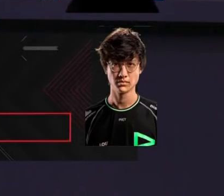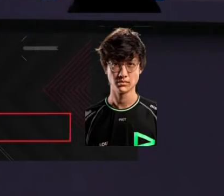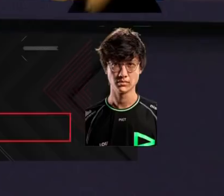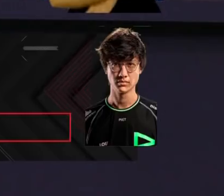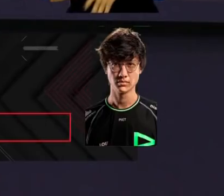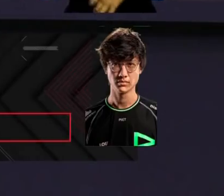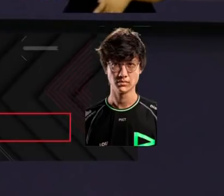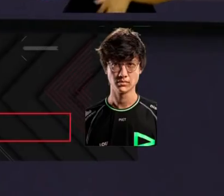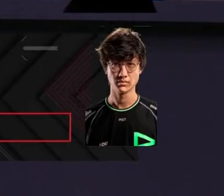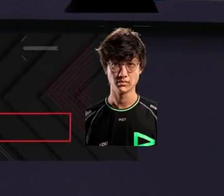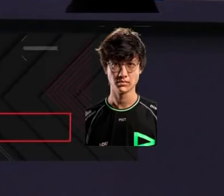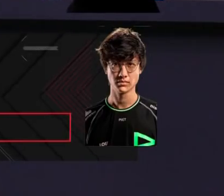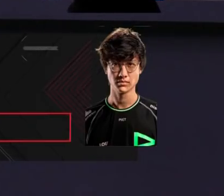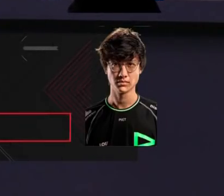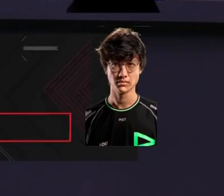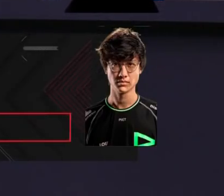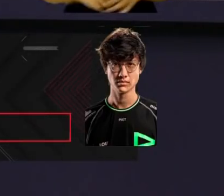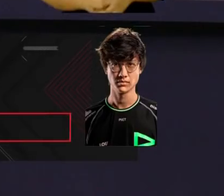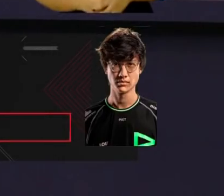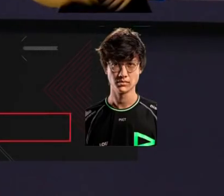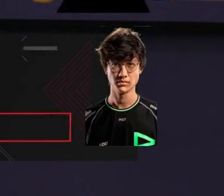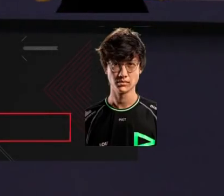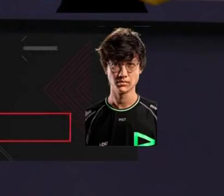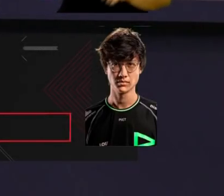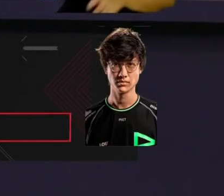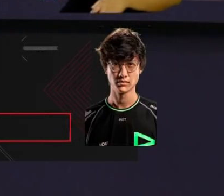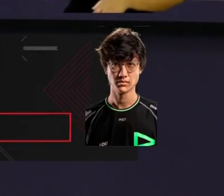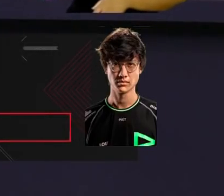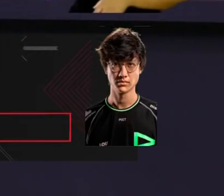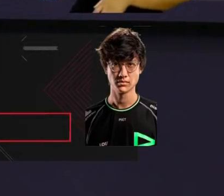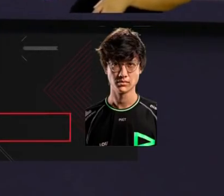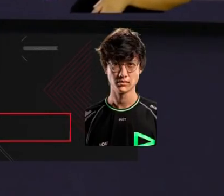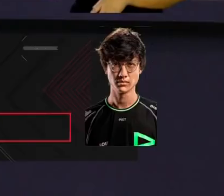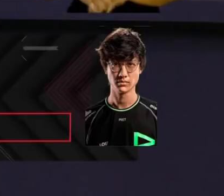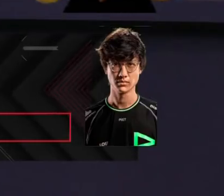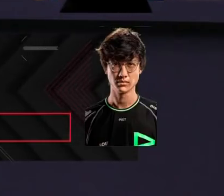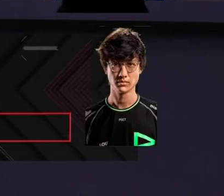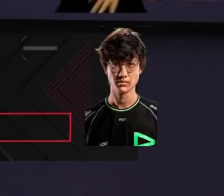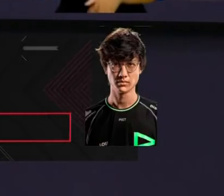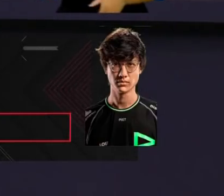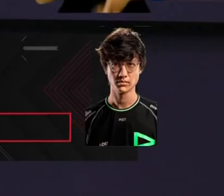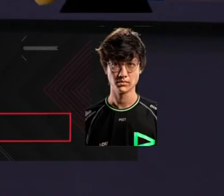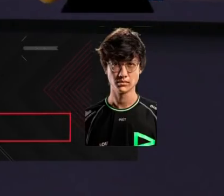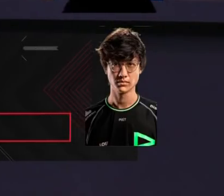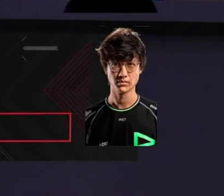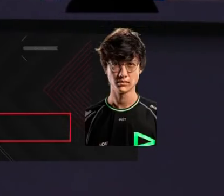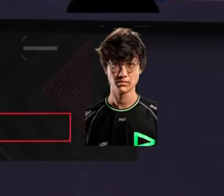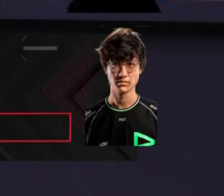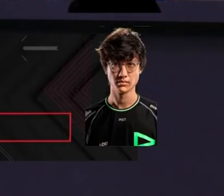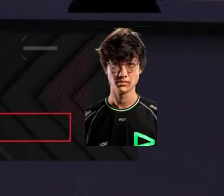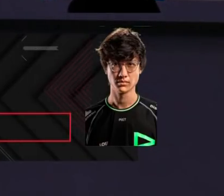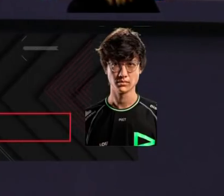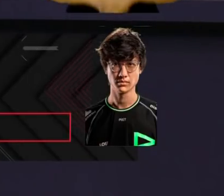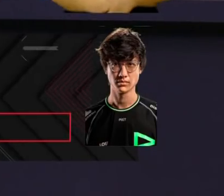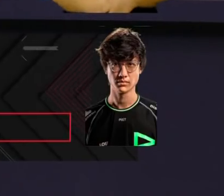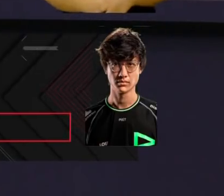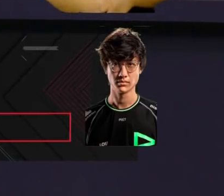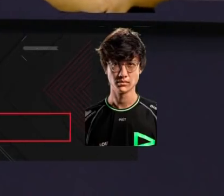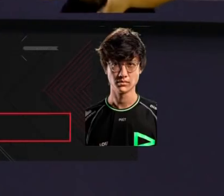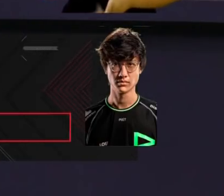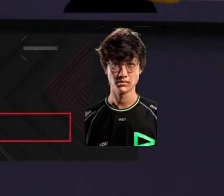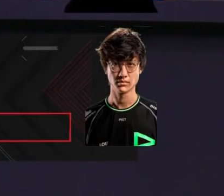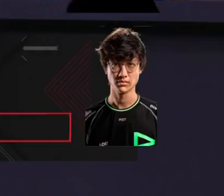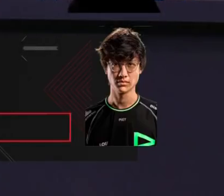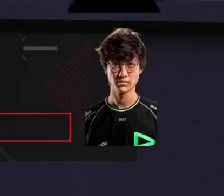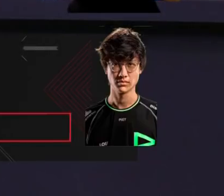a gente só tinha certeza que o Ranger não ia estar por causa do jogo de ontem, e eu já quero te dar aquela pergunta aqui, o Ranger tá jogando de um jeito muito proativo, que às vezes pode até